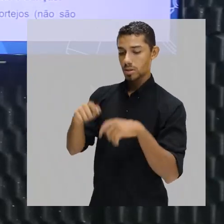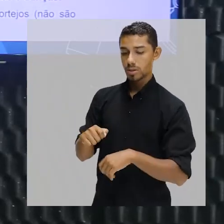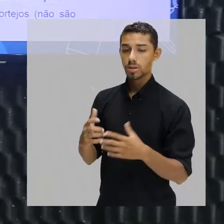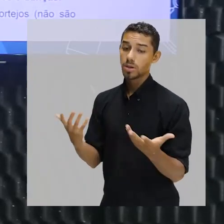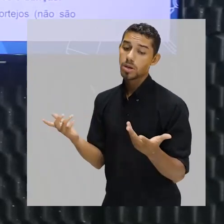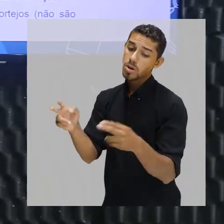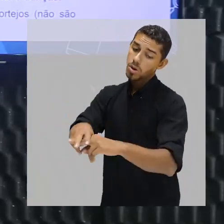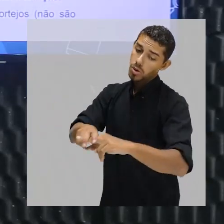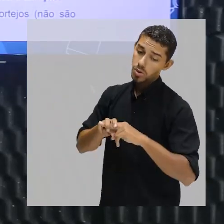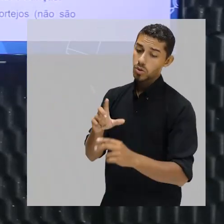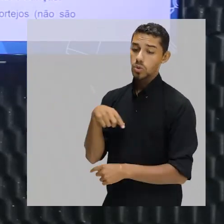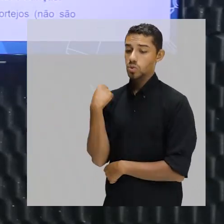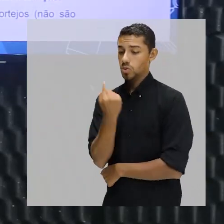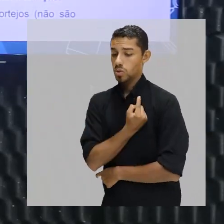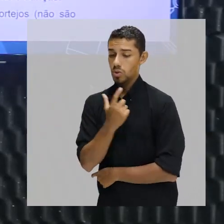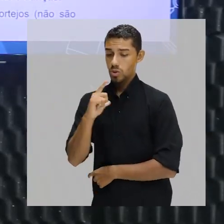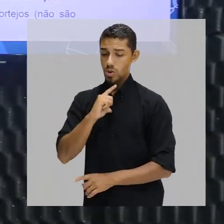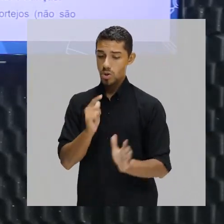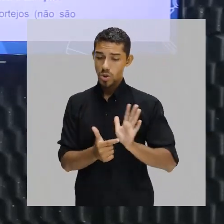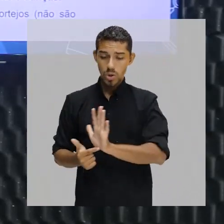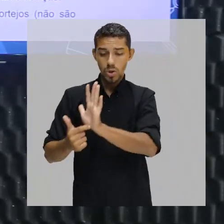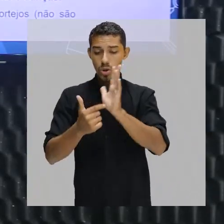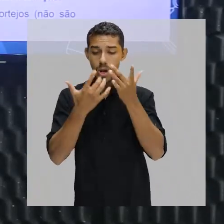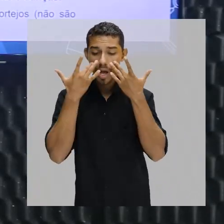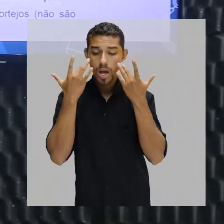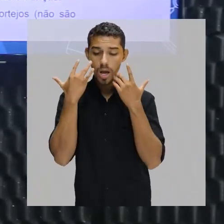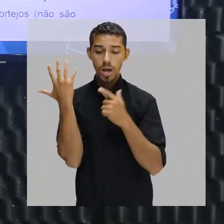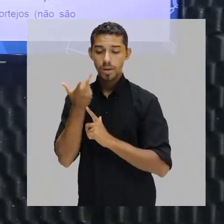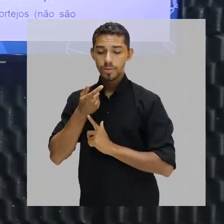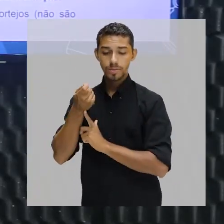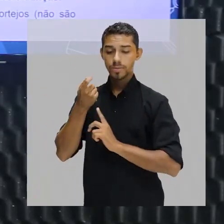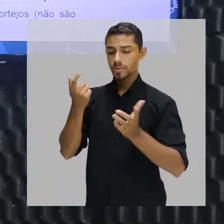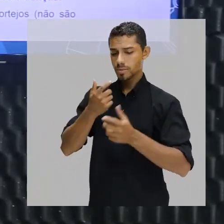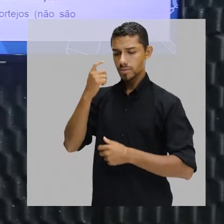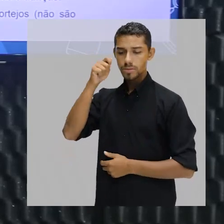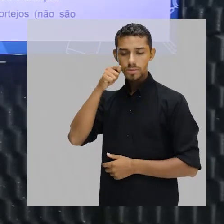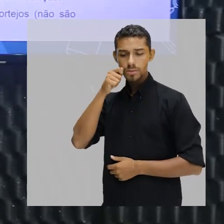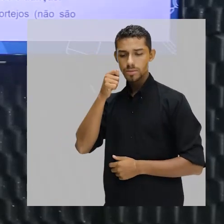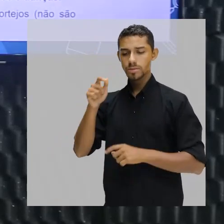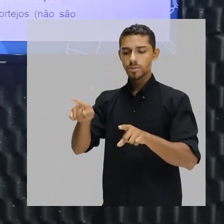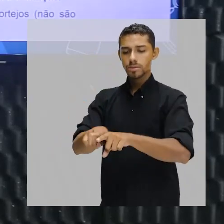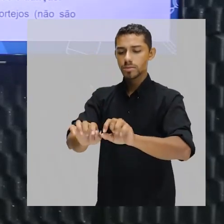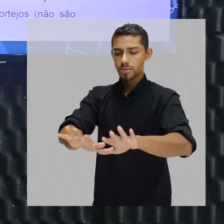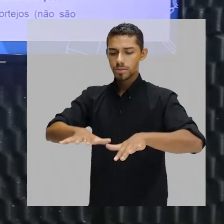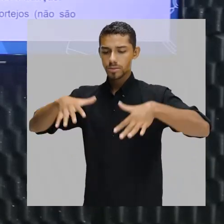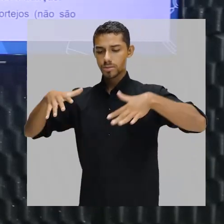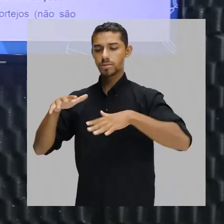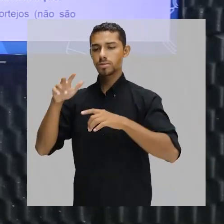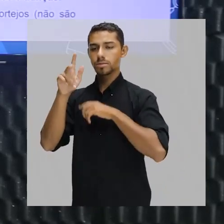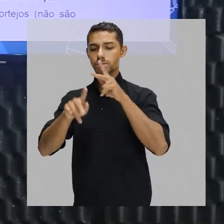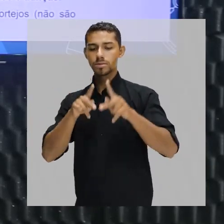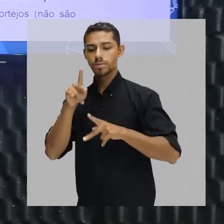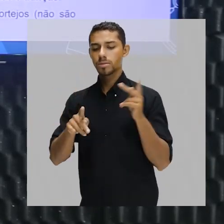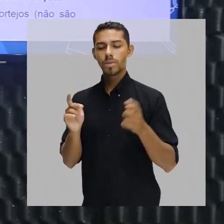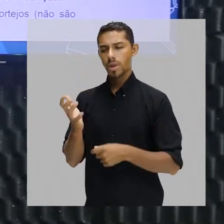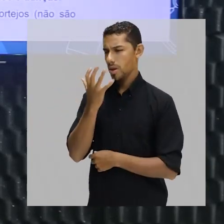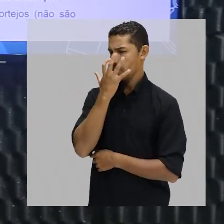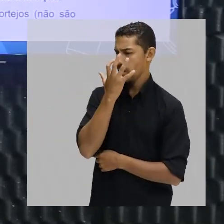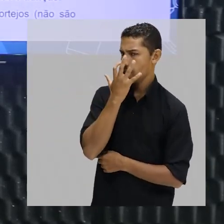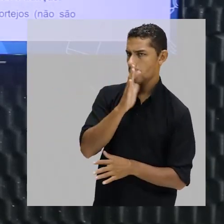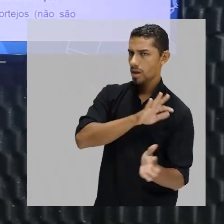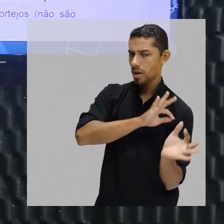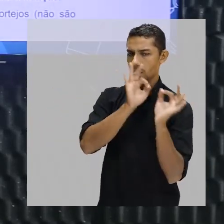gente tem a representação teatral nítida, explícita. Né? O ator, o texto e a plateia, o público. Quem assiste, o que é feito